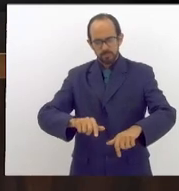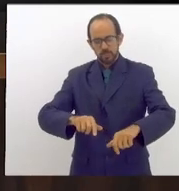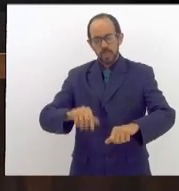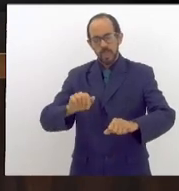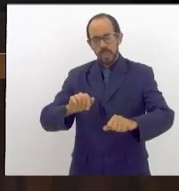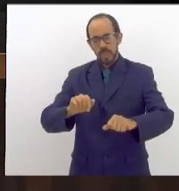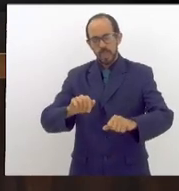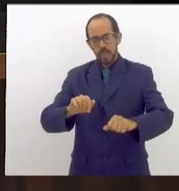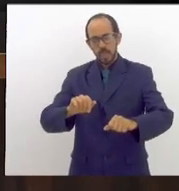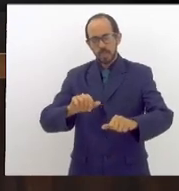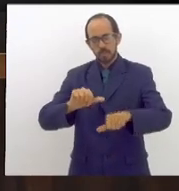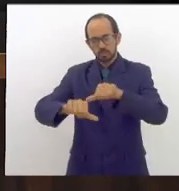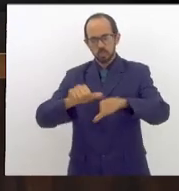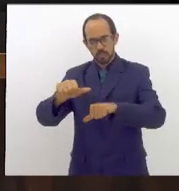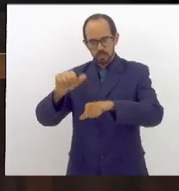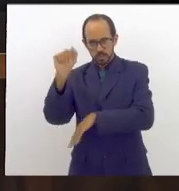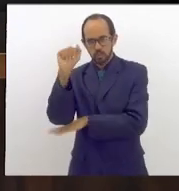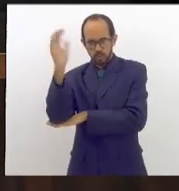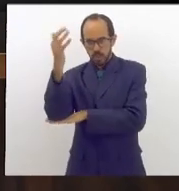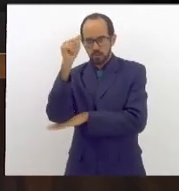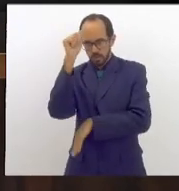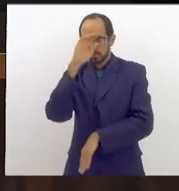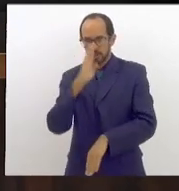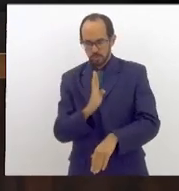do clima no Brasil